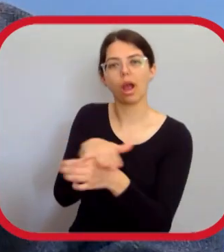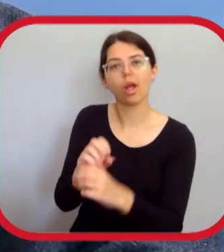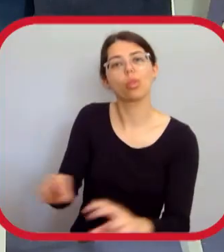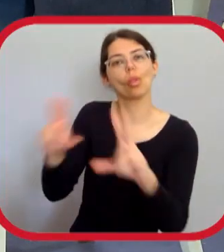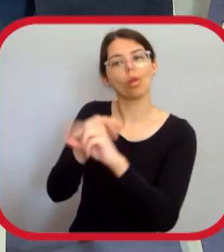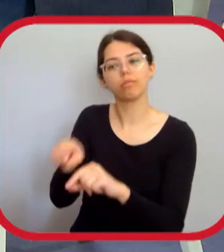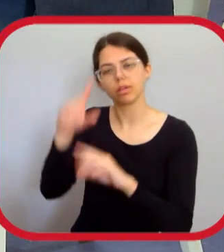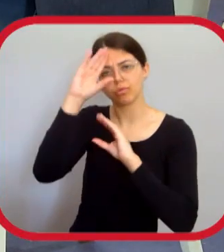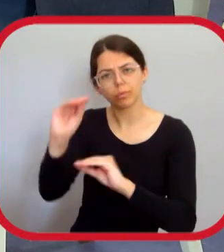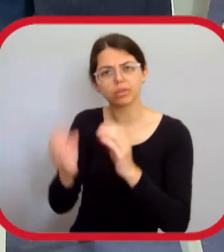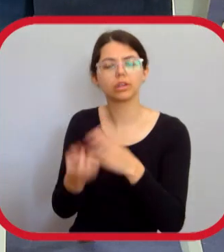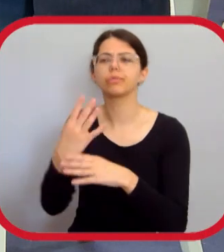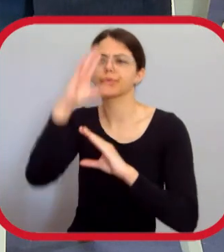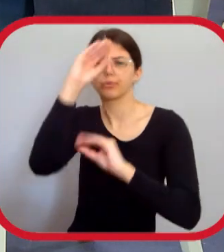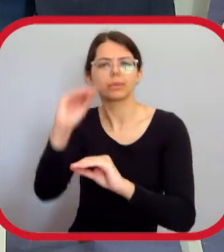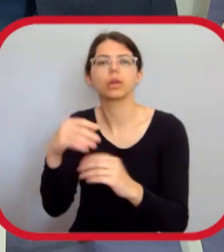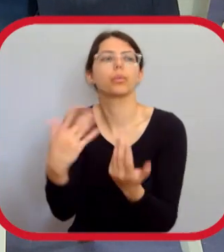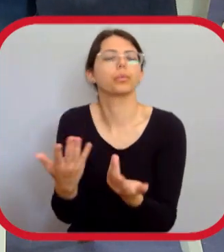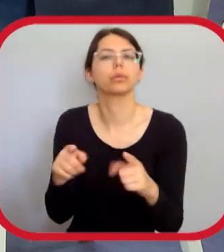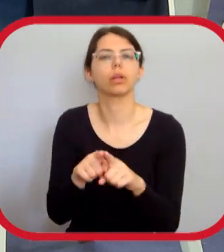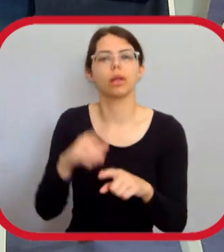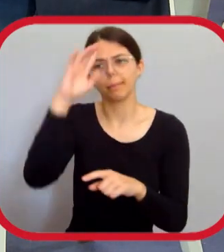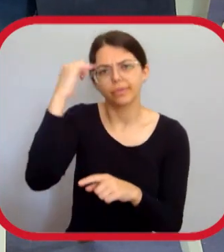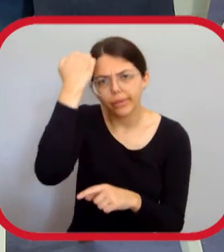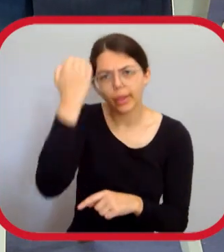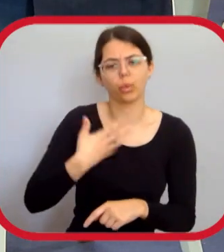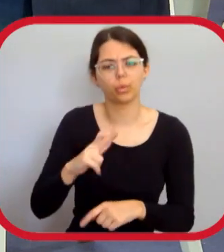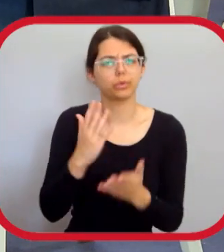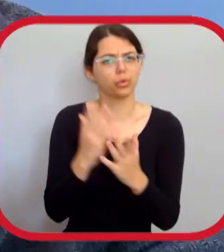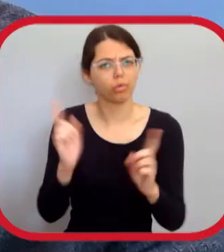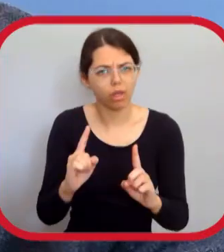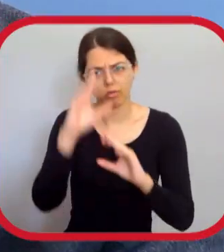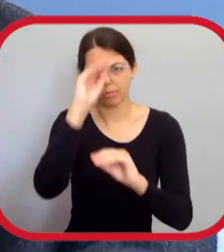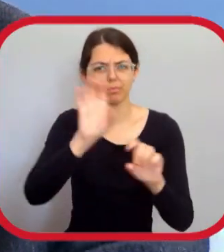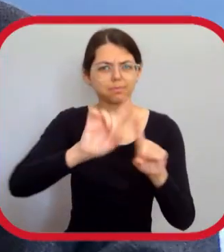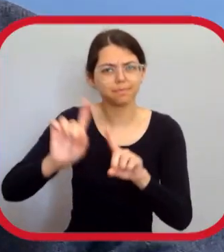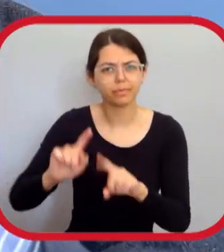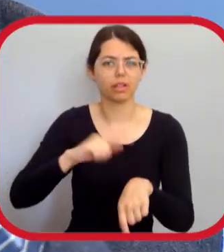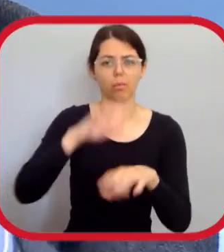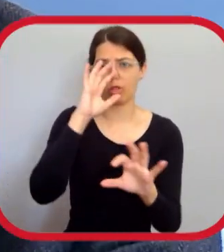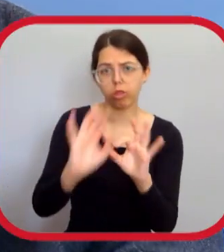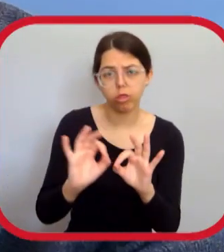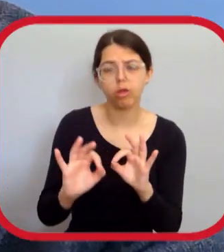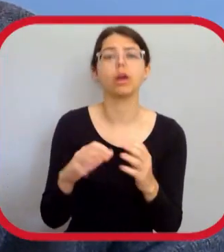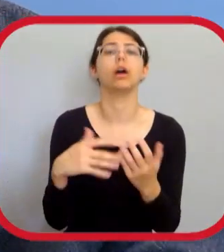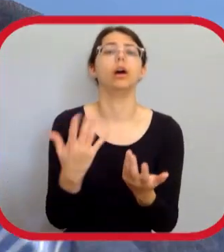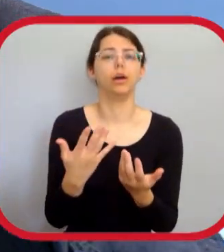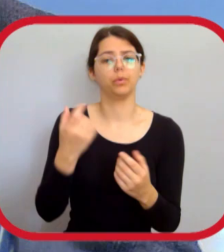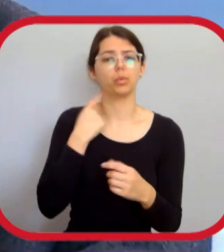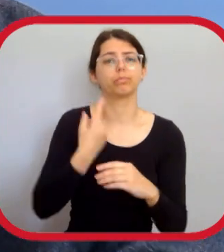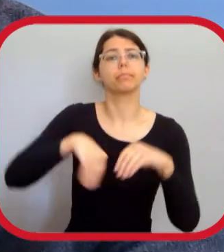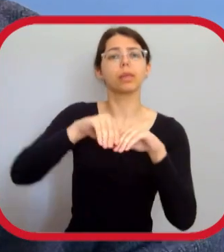públicos e fazer formações. Não, quando digo formações, não tem que ser só mestrados e doutoramentos. Há outro tipo de formações, de cursos de curta